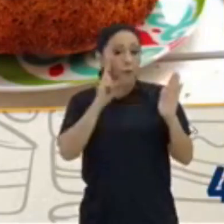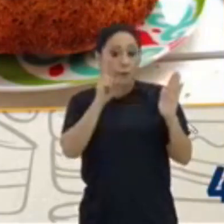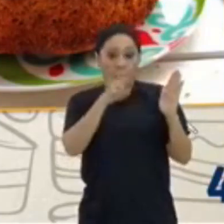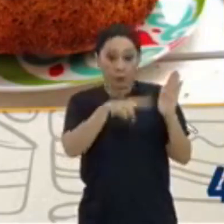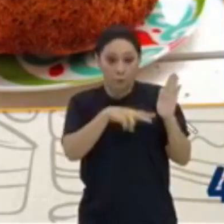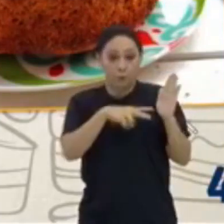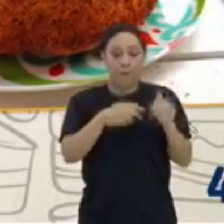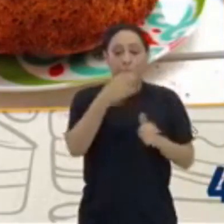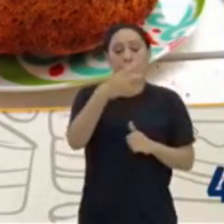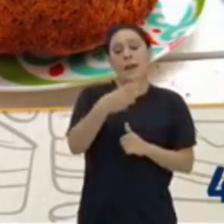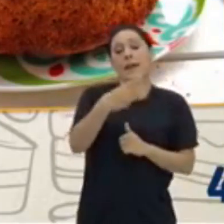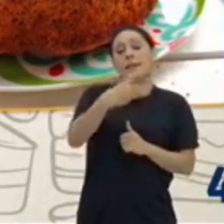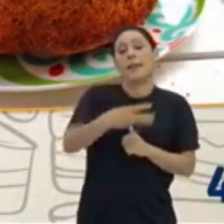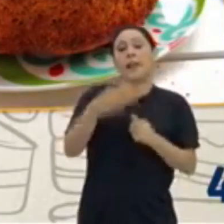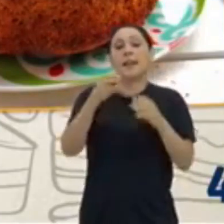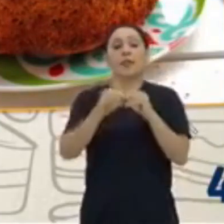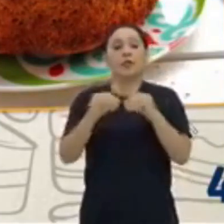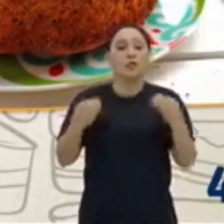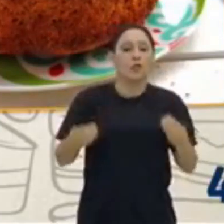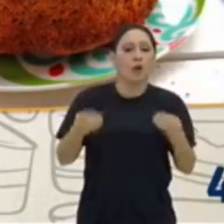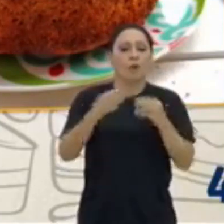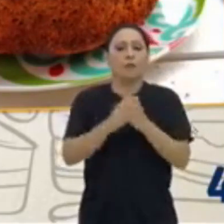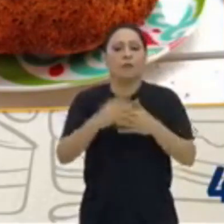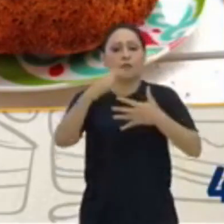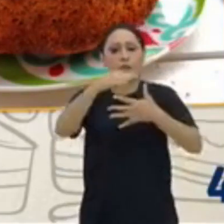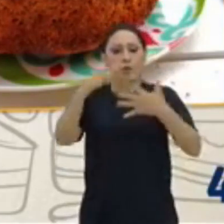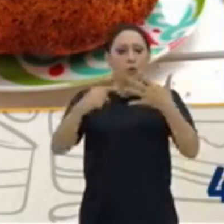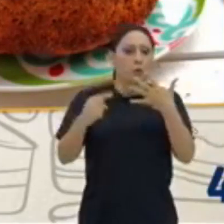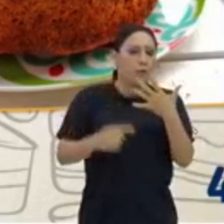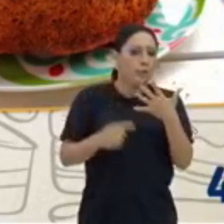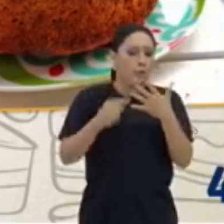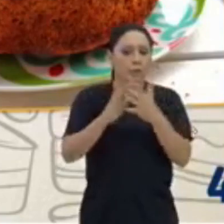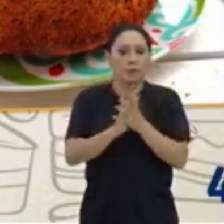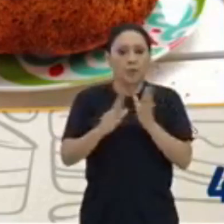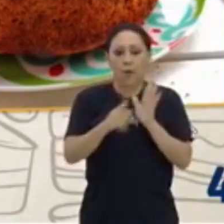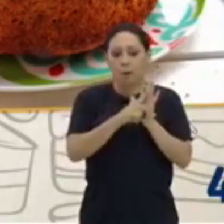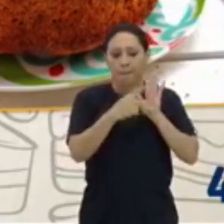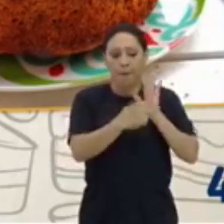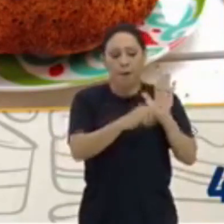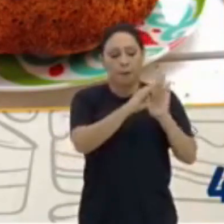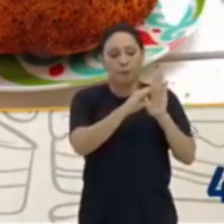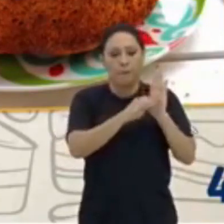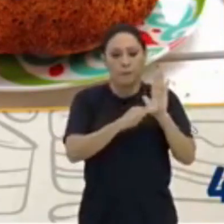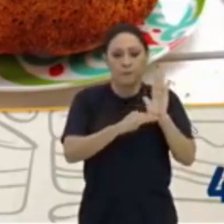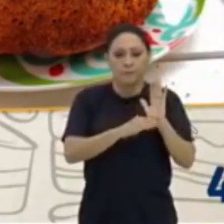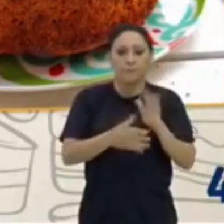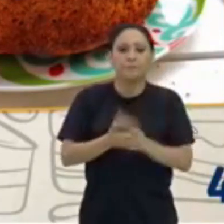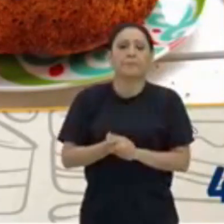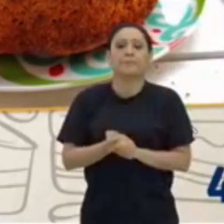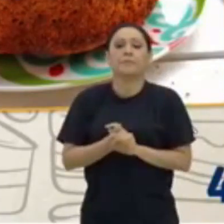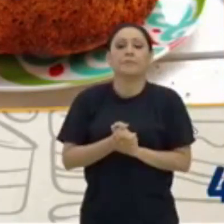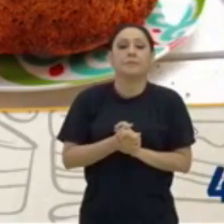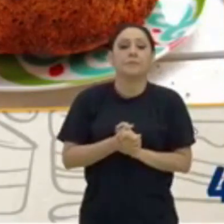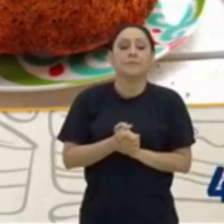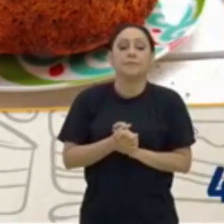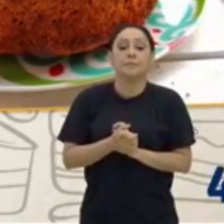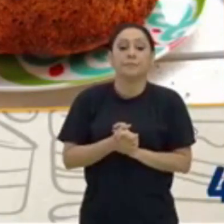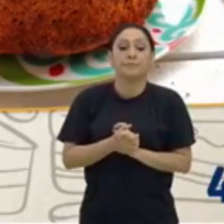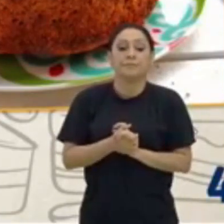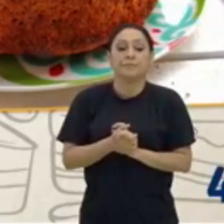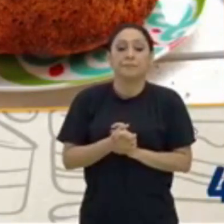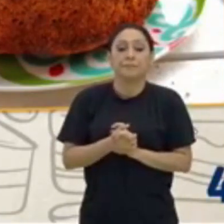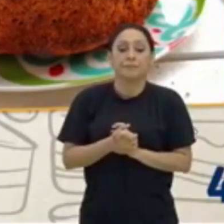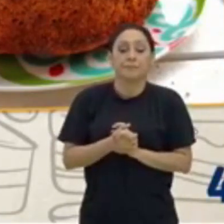3 ovos, 4 bananas pratas, meia xícara de óleo de girassol, 120 ml, meia xícara de farinha de trigo,